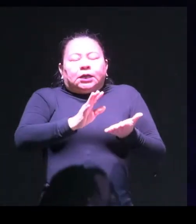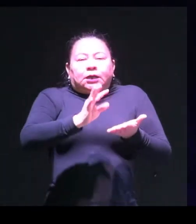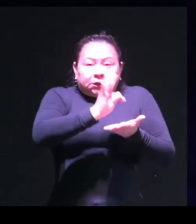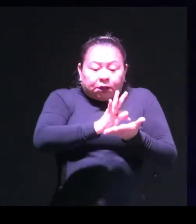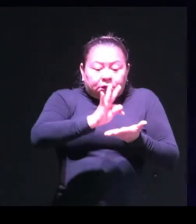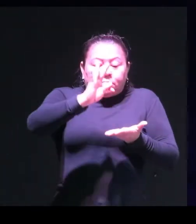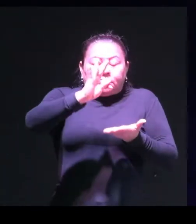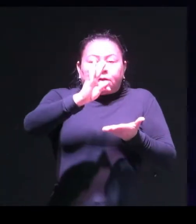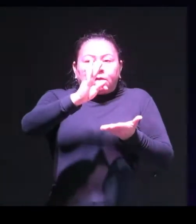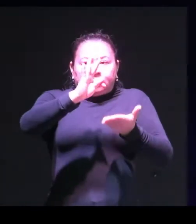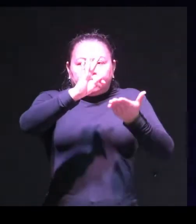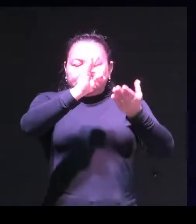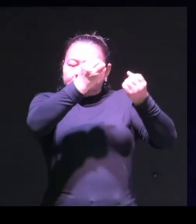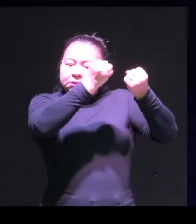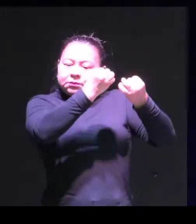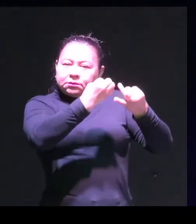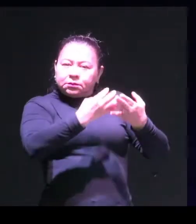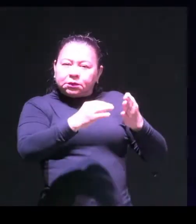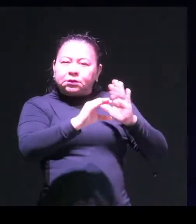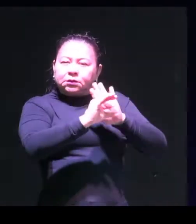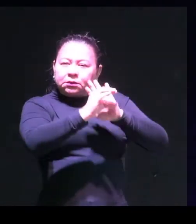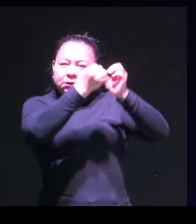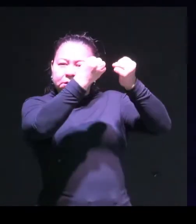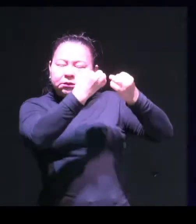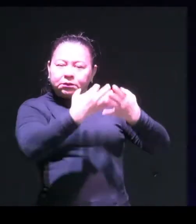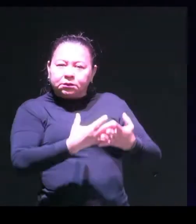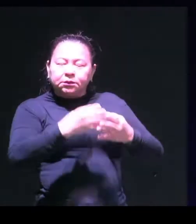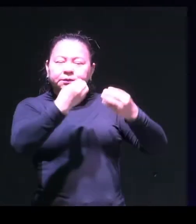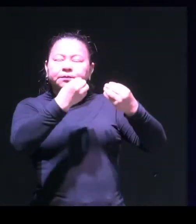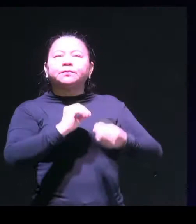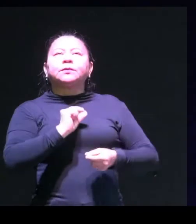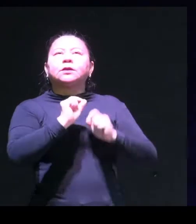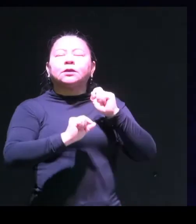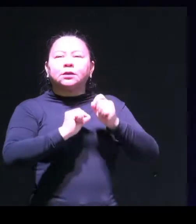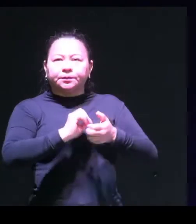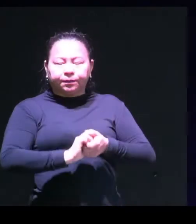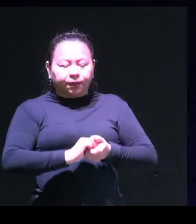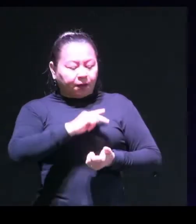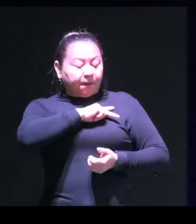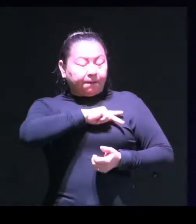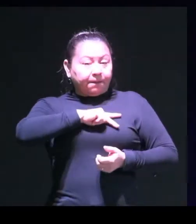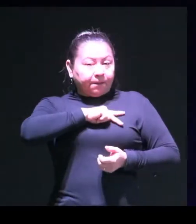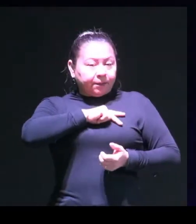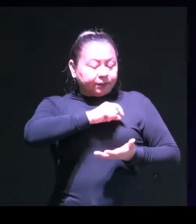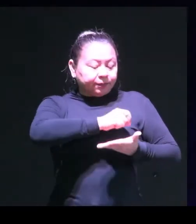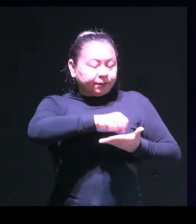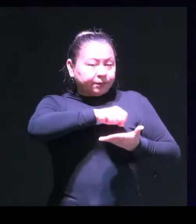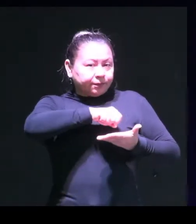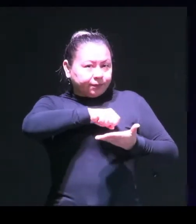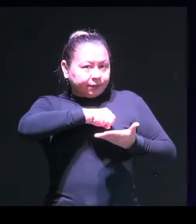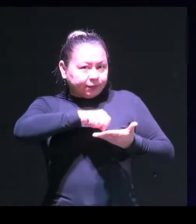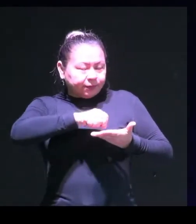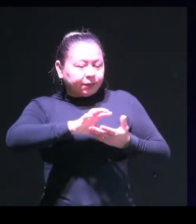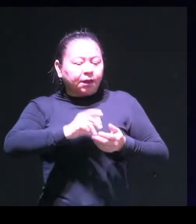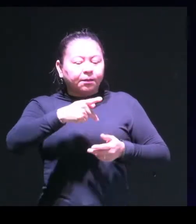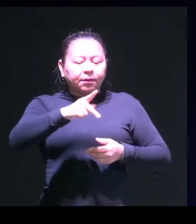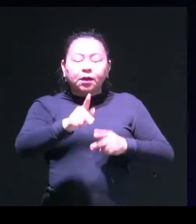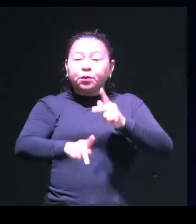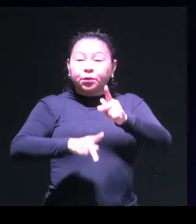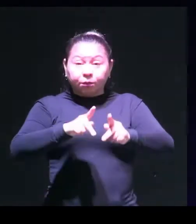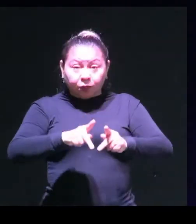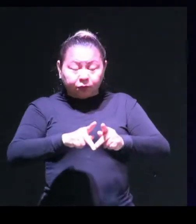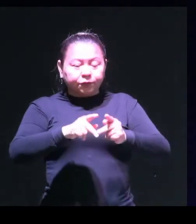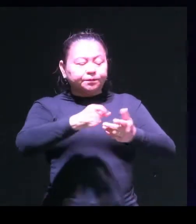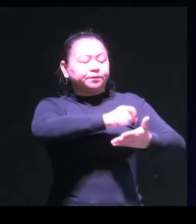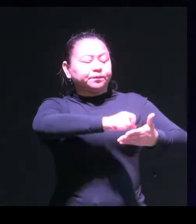capítulo 5, versículo 1 a 6. Diz assim, Paulo escrevendo, advertindo a igreja, explicando para eles sobre esse